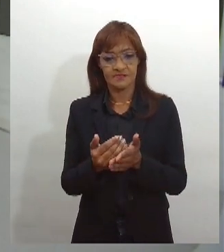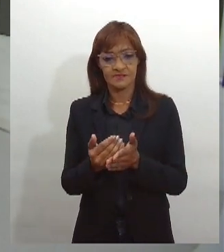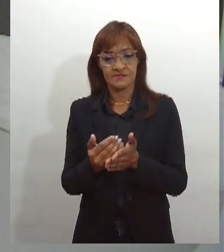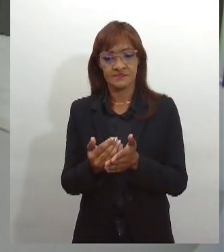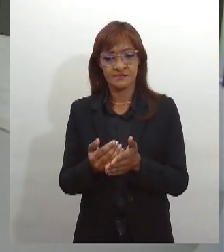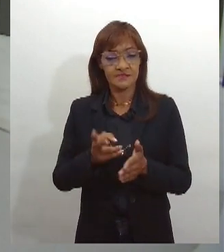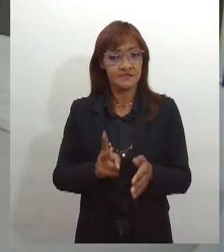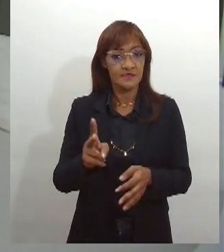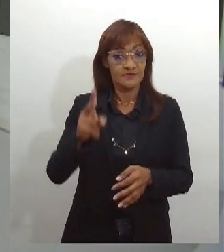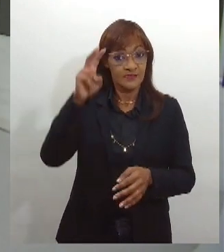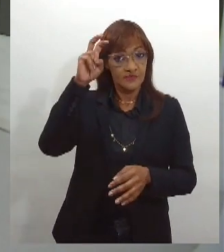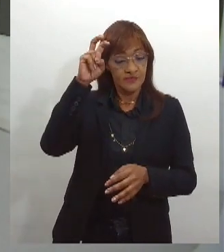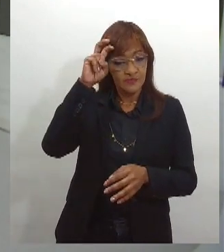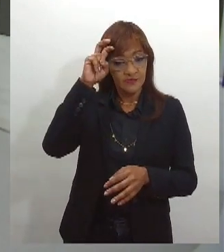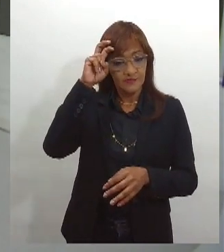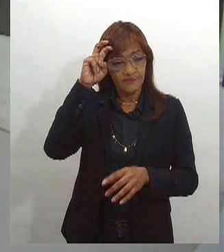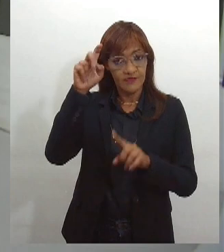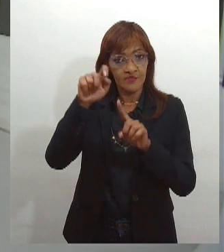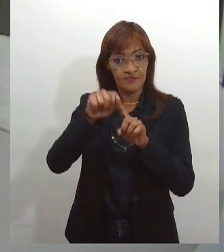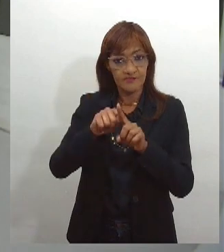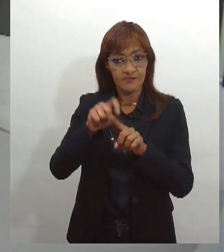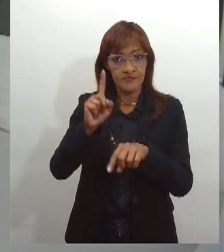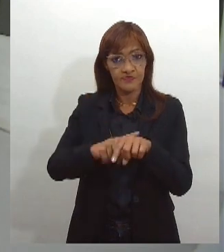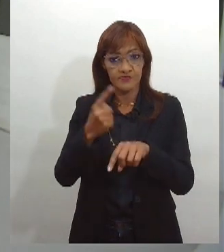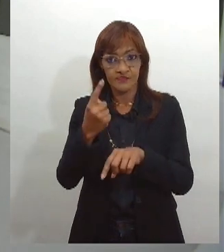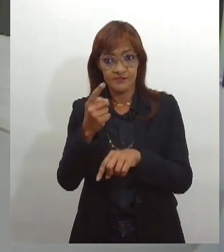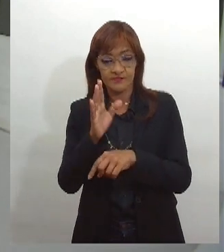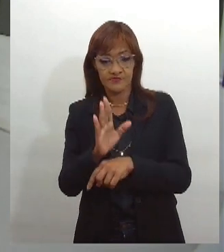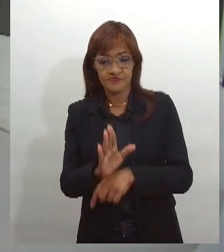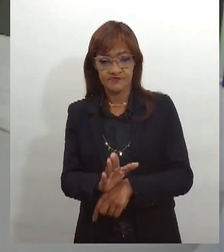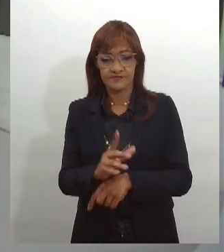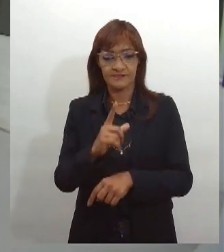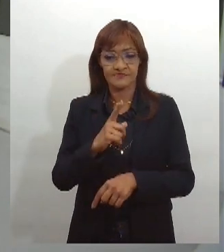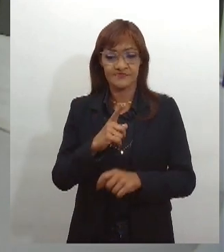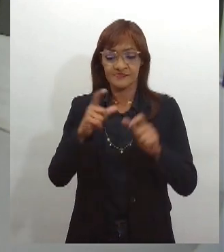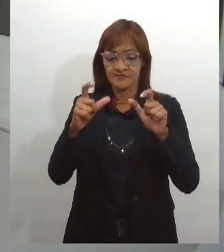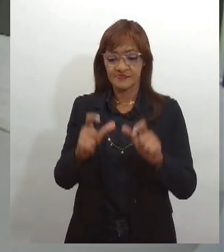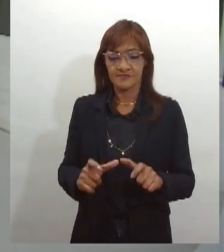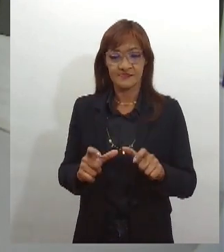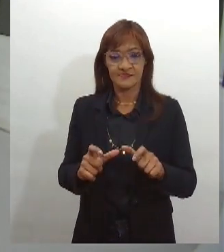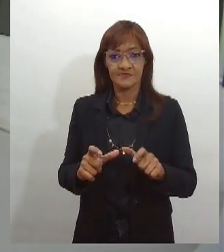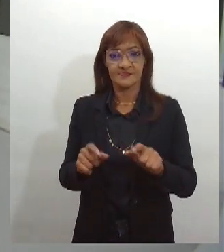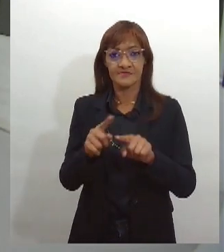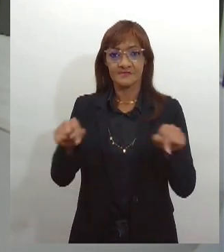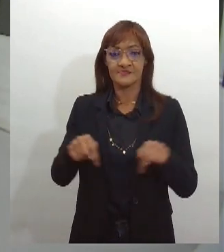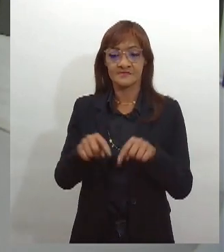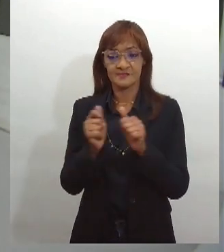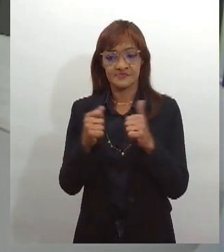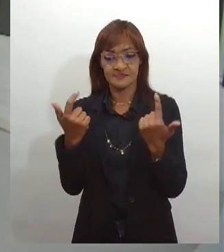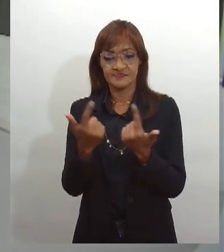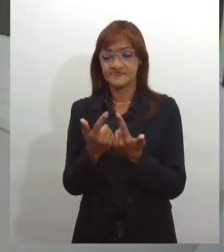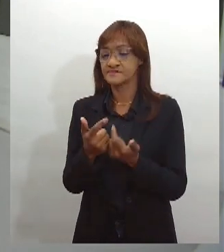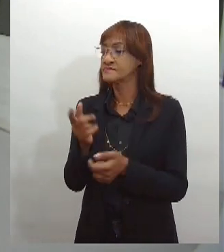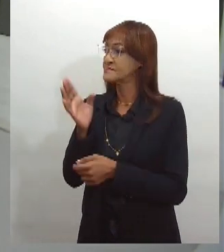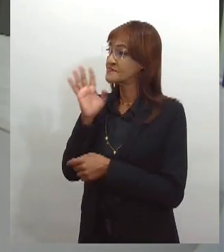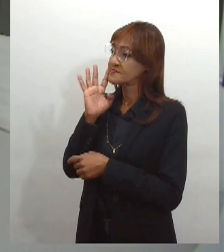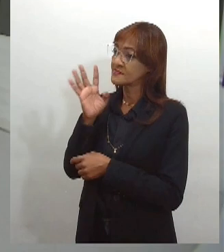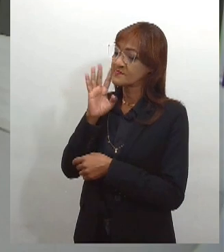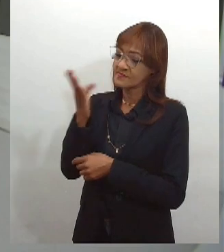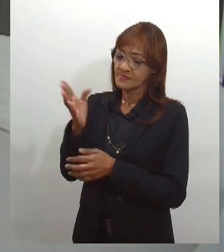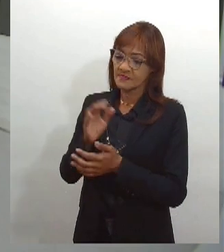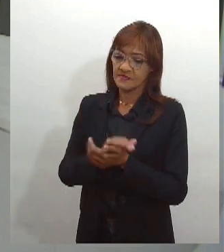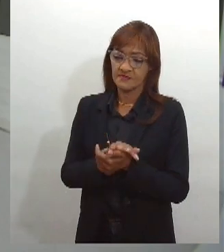de cada mês, nós teremos um evento dentro do Espaço Cultural de Genal Queiroz. Isso é muito bacana porque reaviva